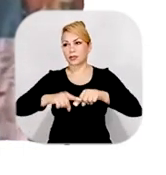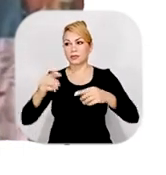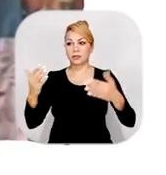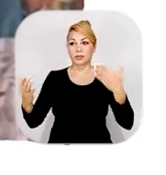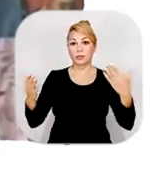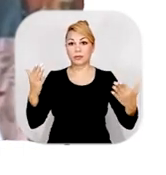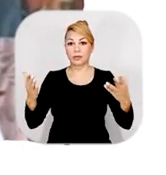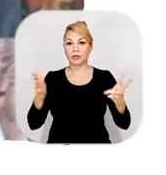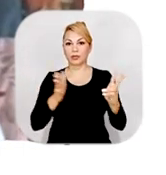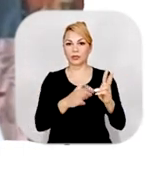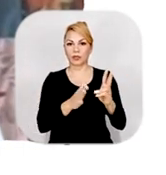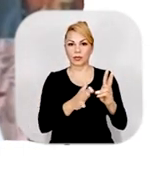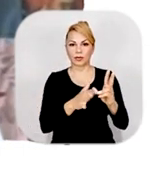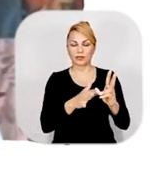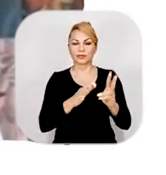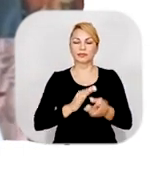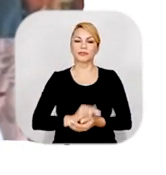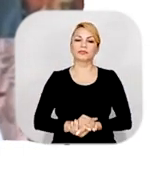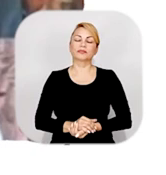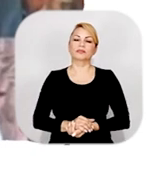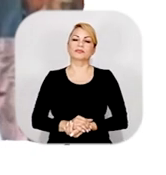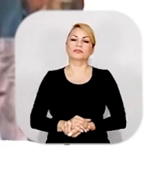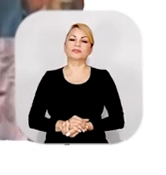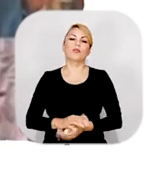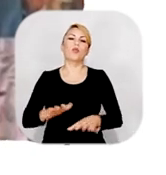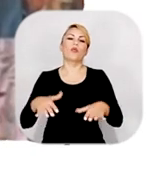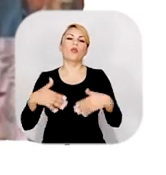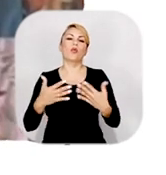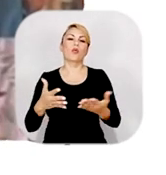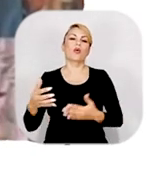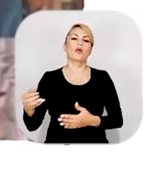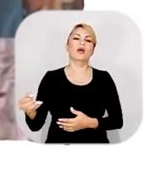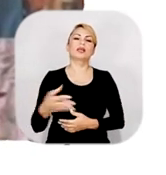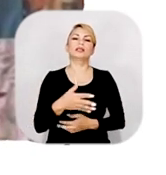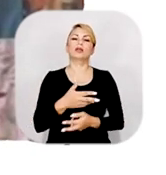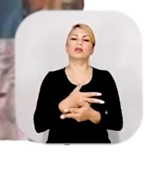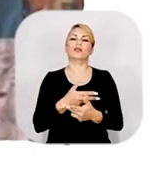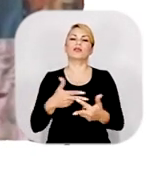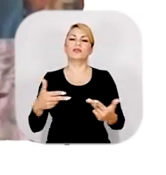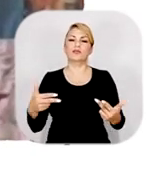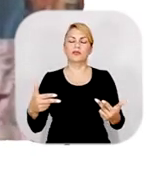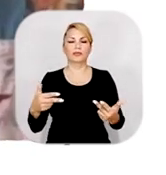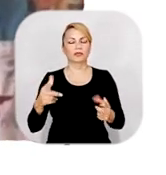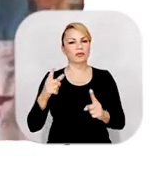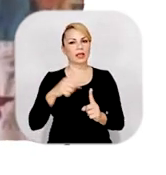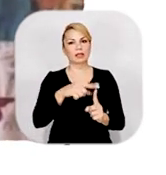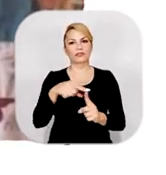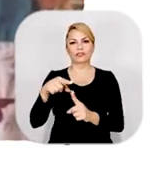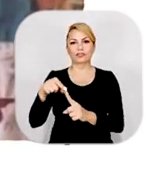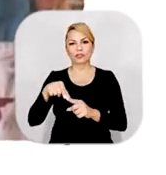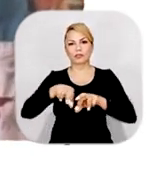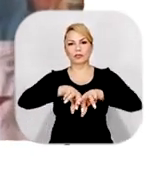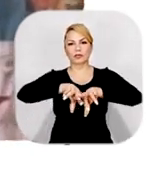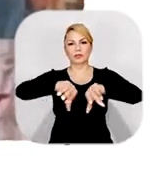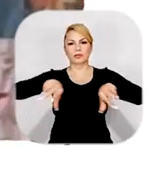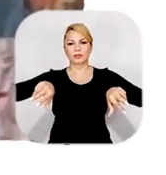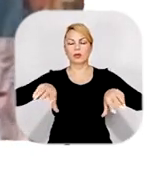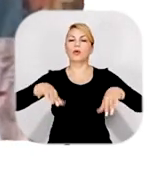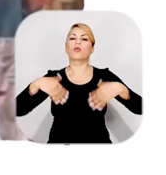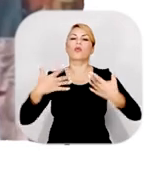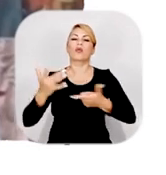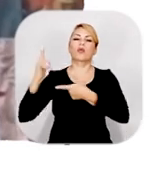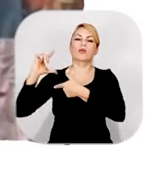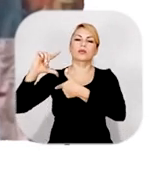os povos, quais eram os nomes dessas coisas e as